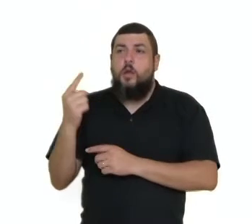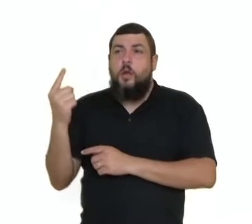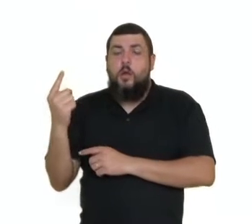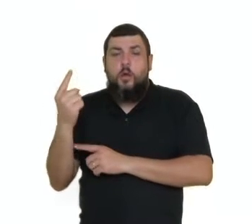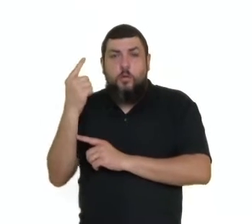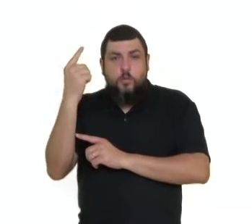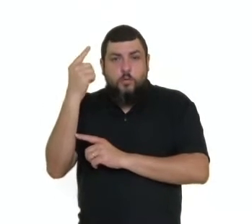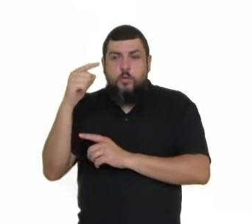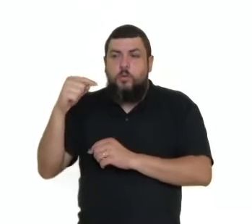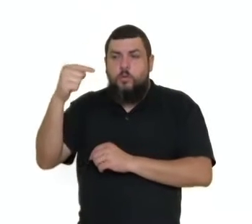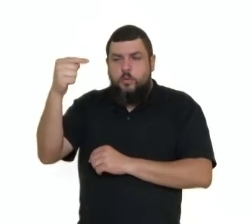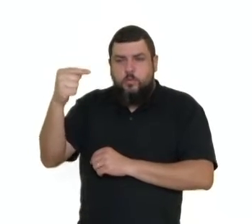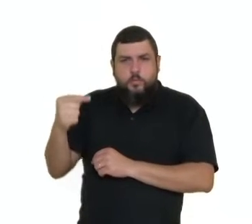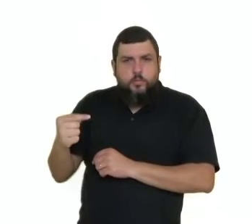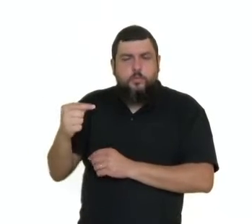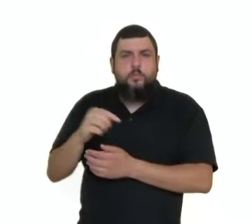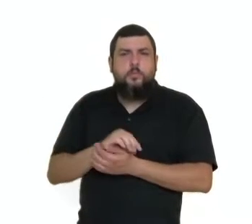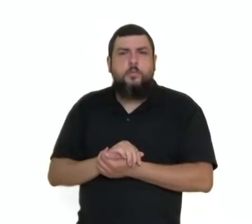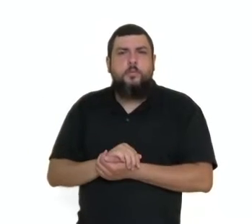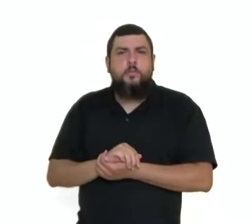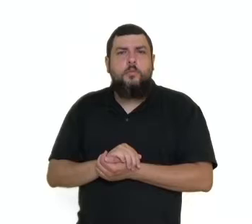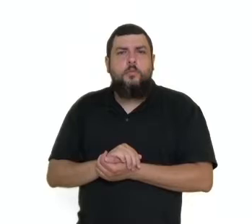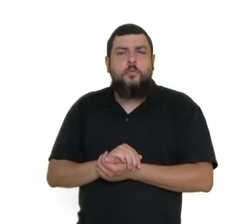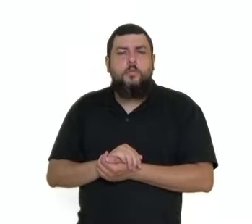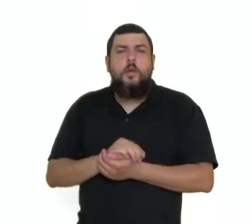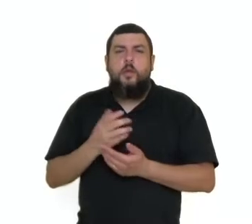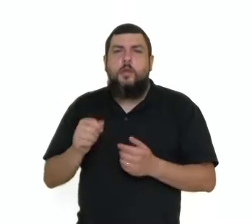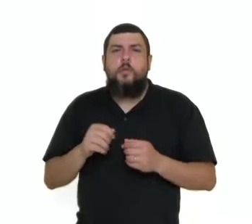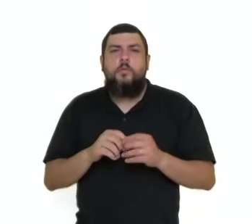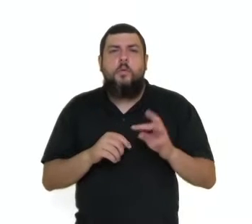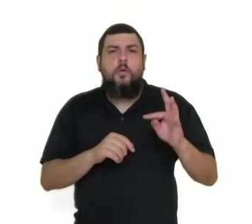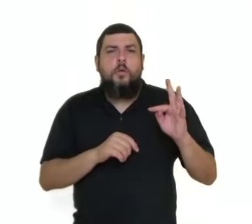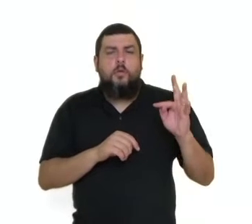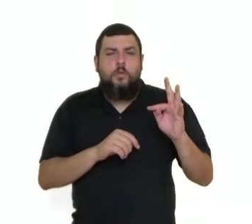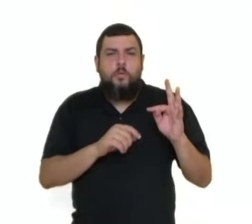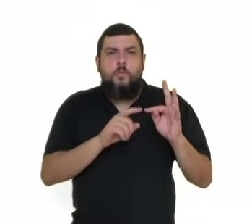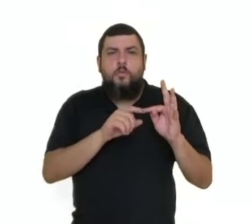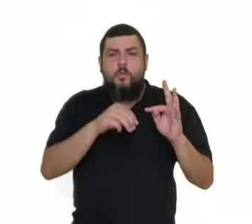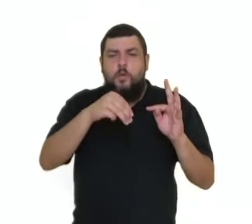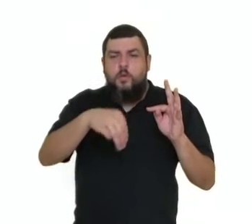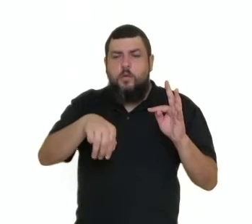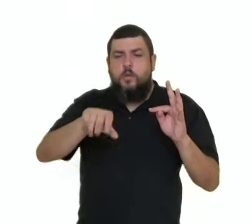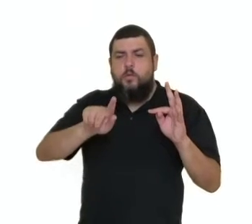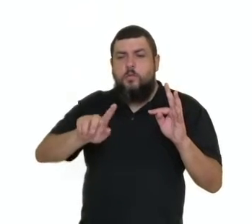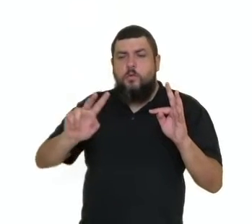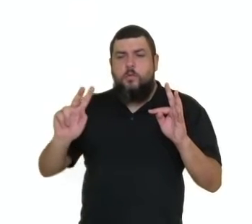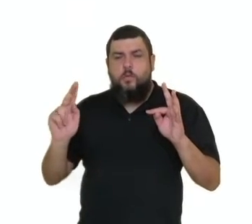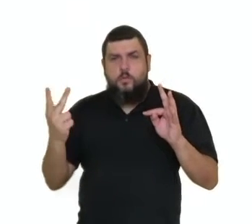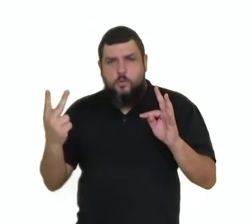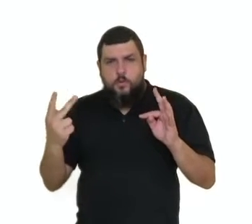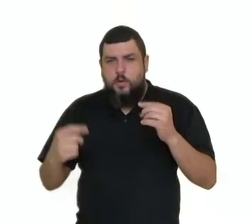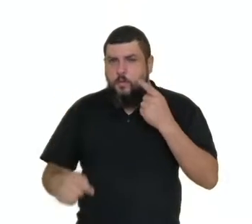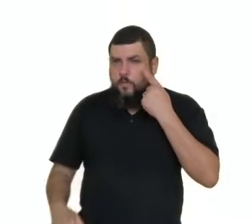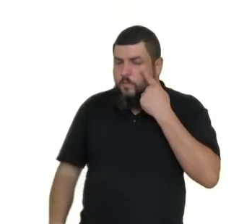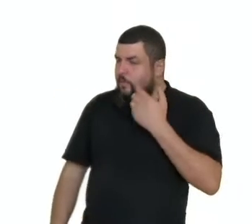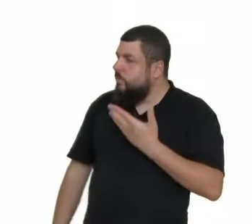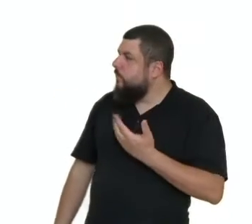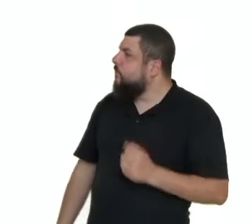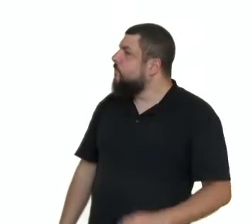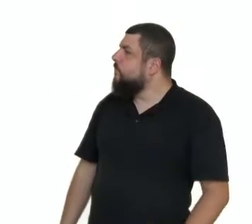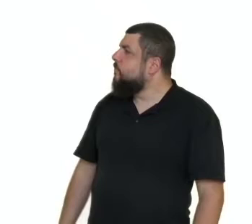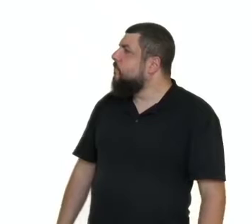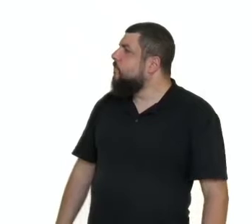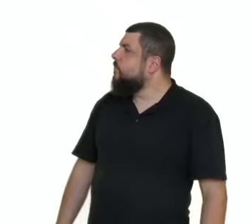tudo positivo. Então eu vou ter, na verdade, que o trabalho da força-peso é igual m vezes g vezes h, ou seja, o trabalho da força-peso é